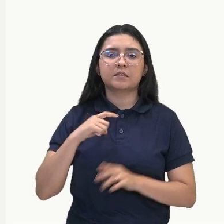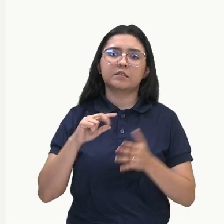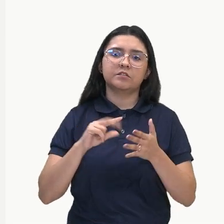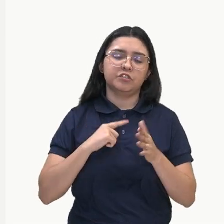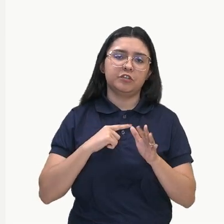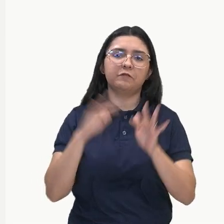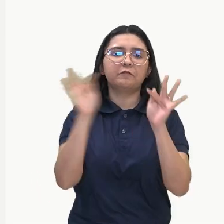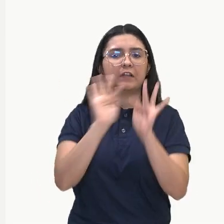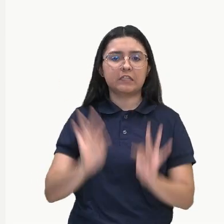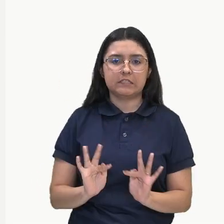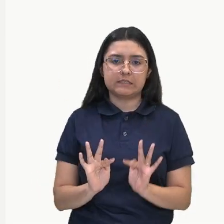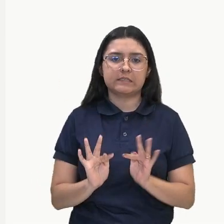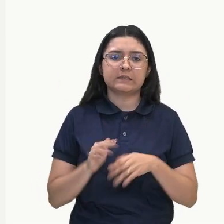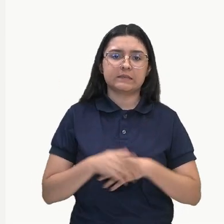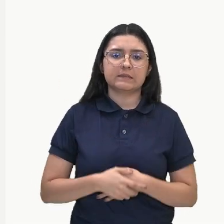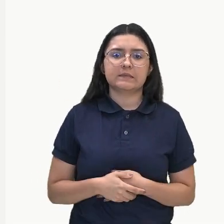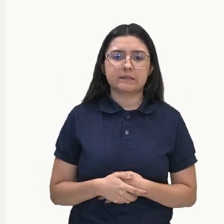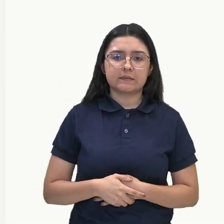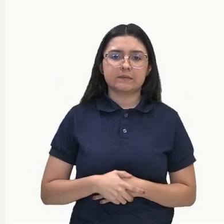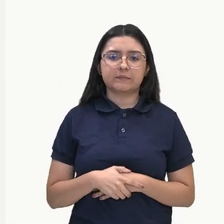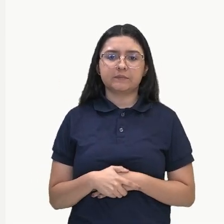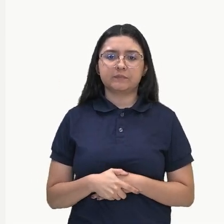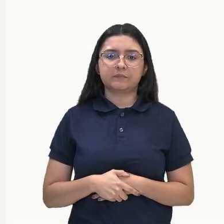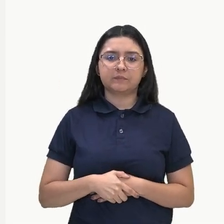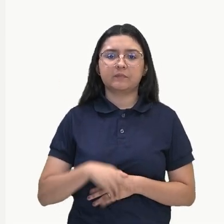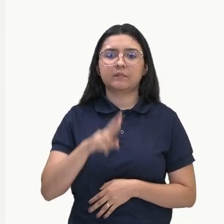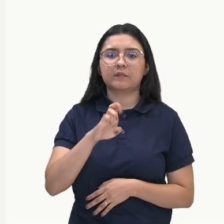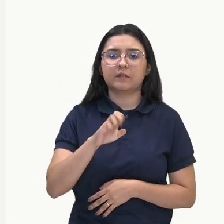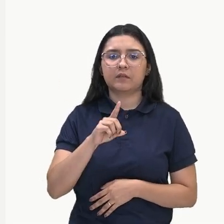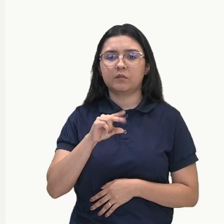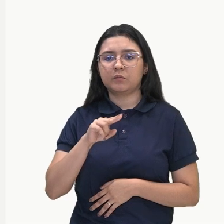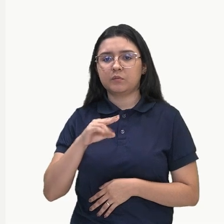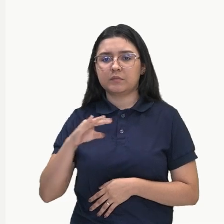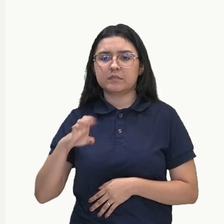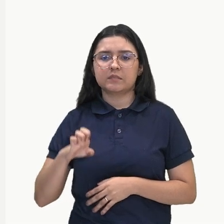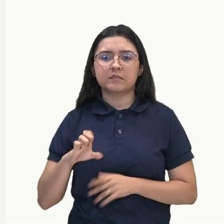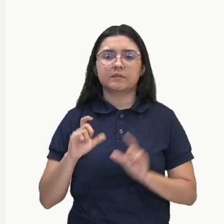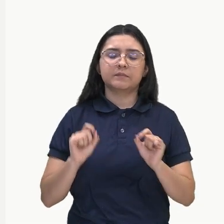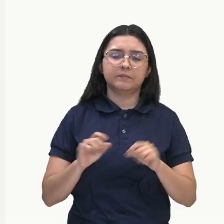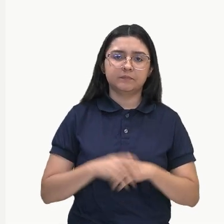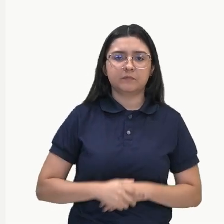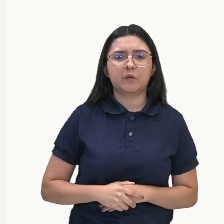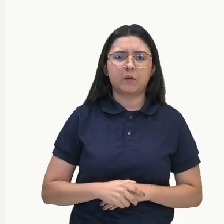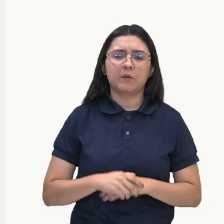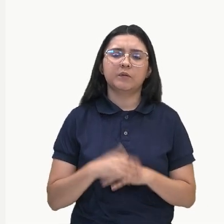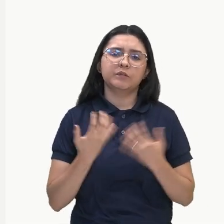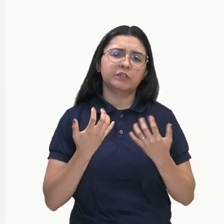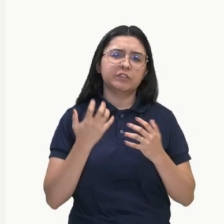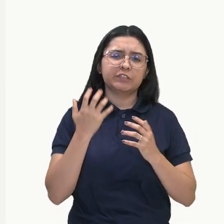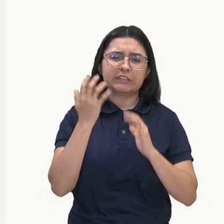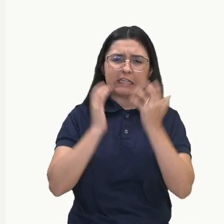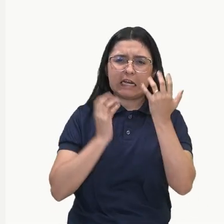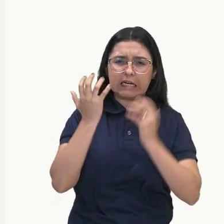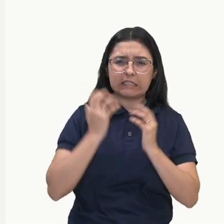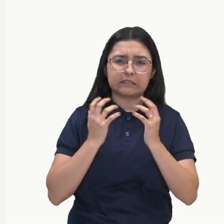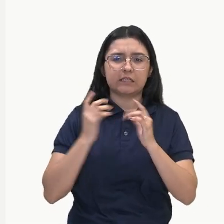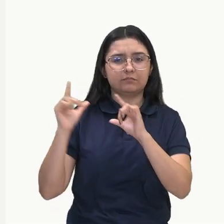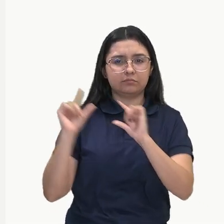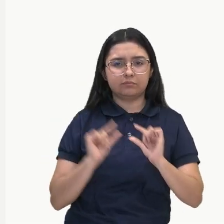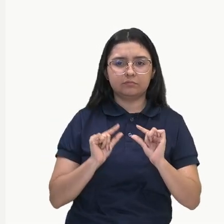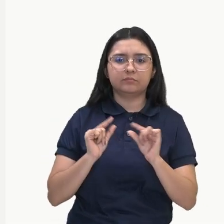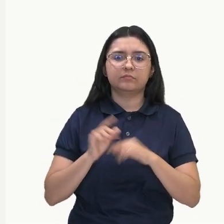né? Reduce, reduz o quê? Stress, né? A amizade reduz o estresse, né? E